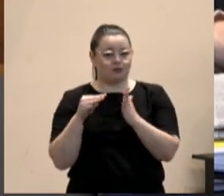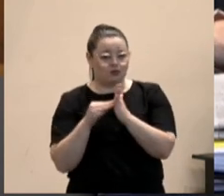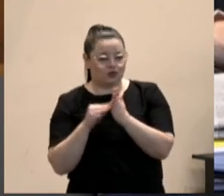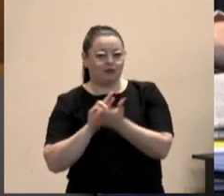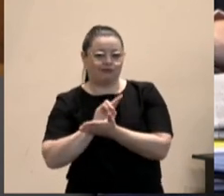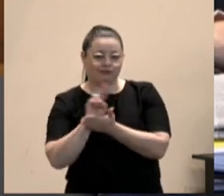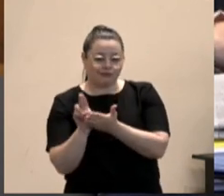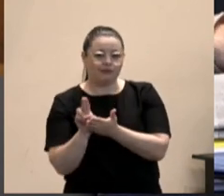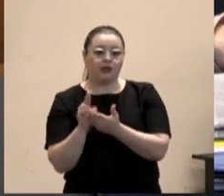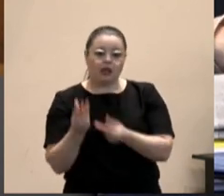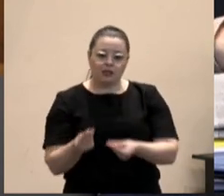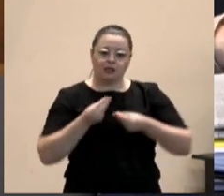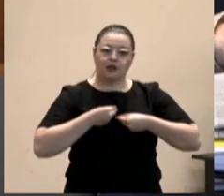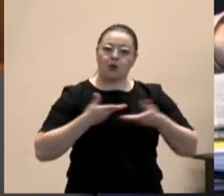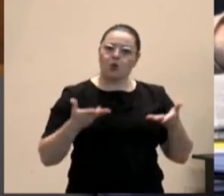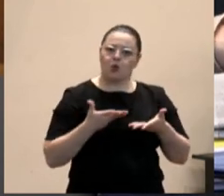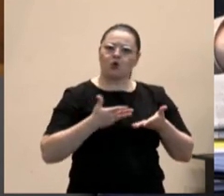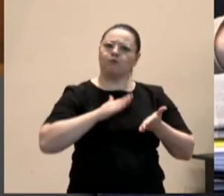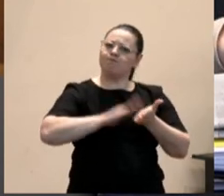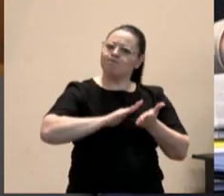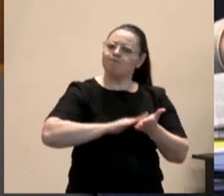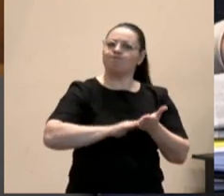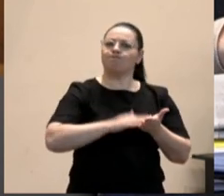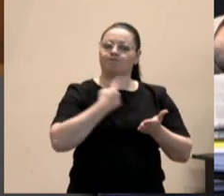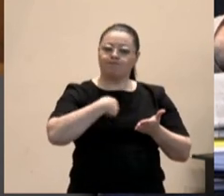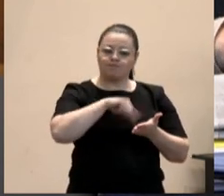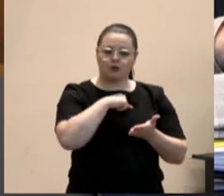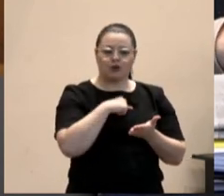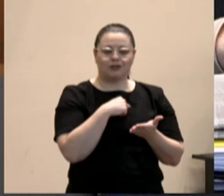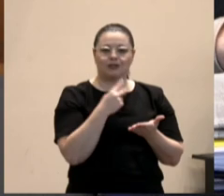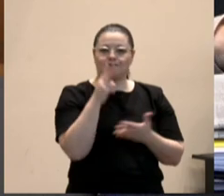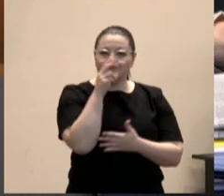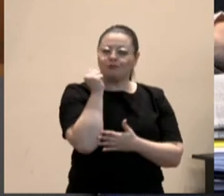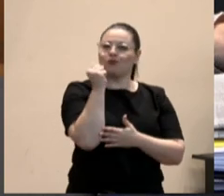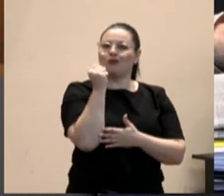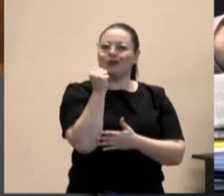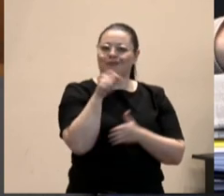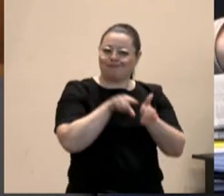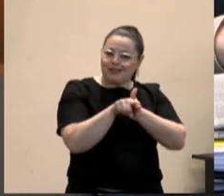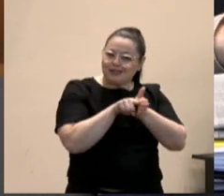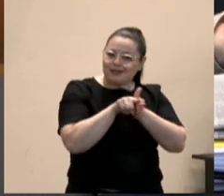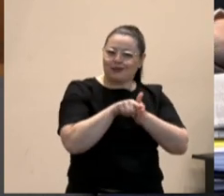na obrigação, nessa tarefa imensa, como pesquisadores da área,